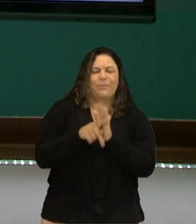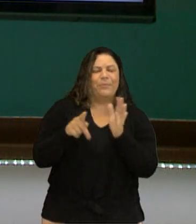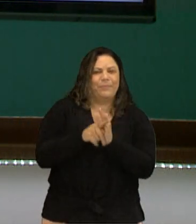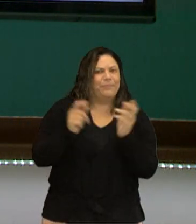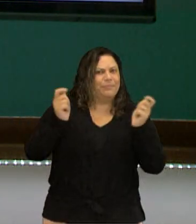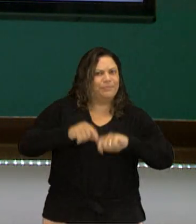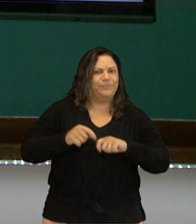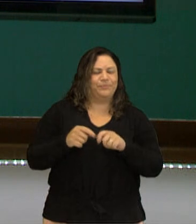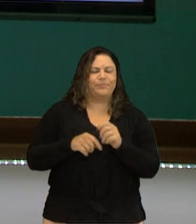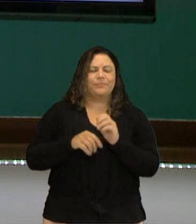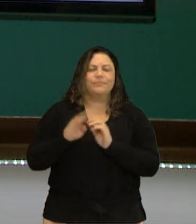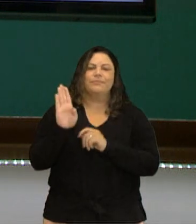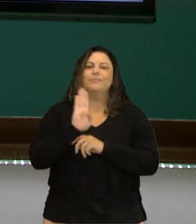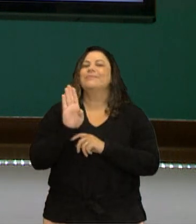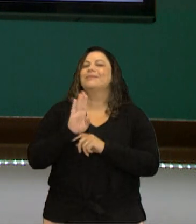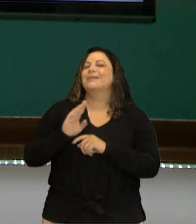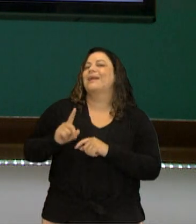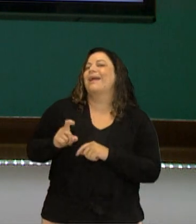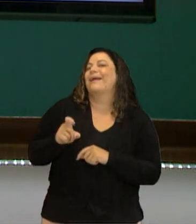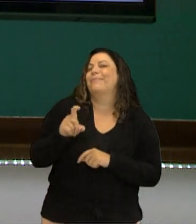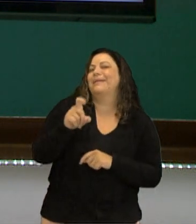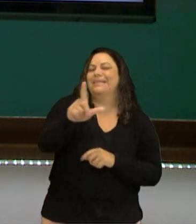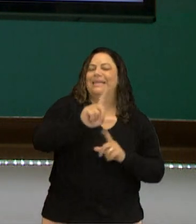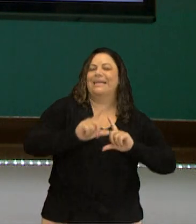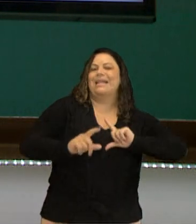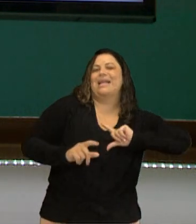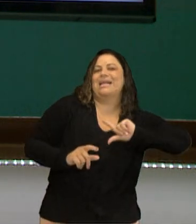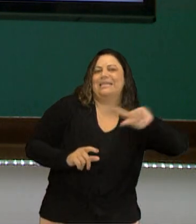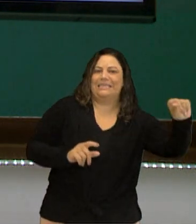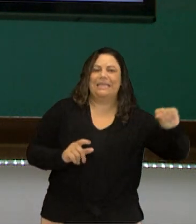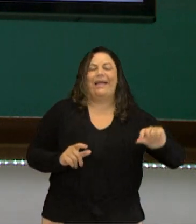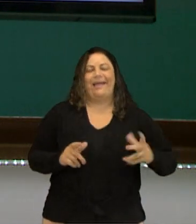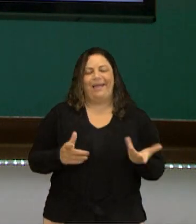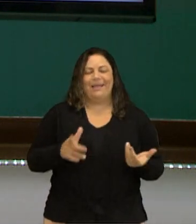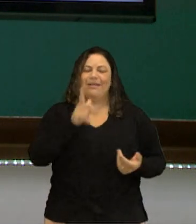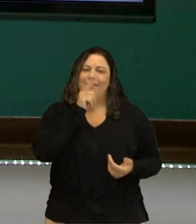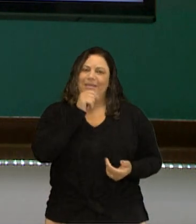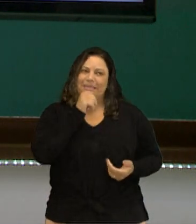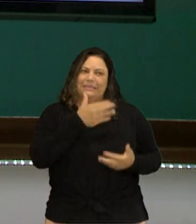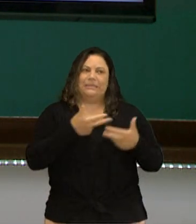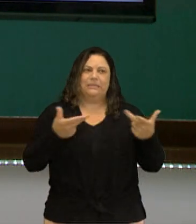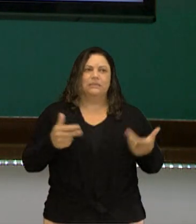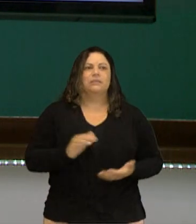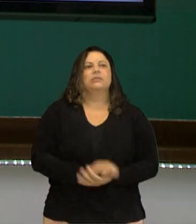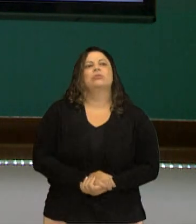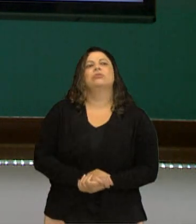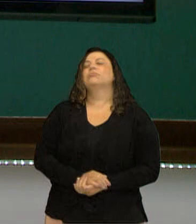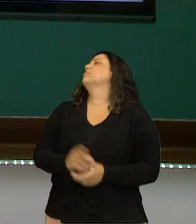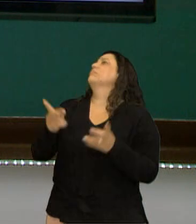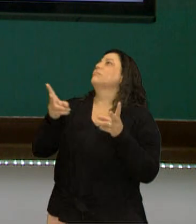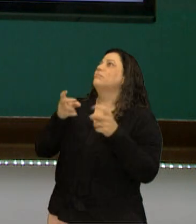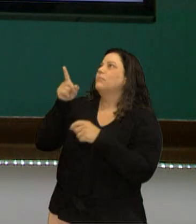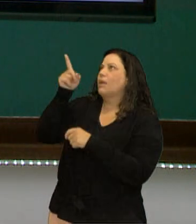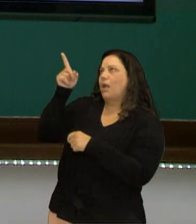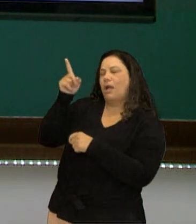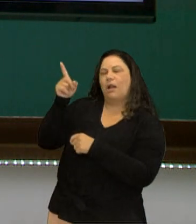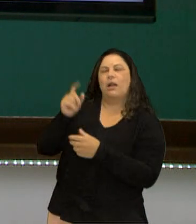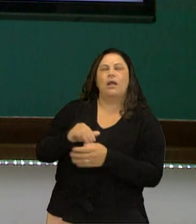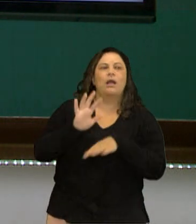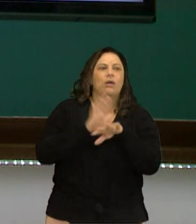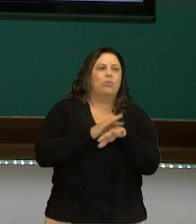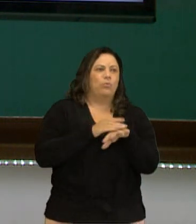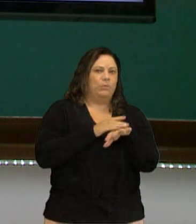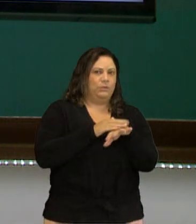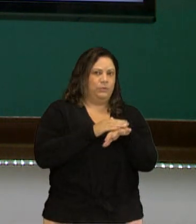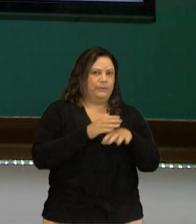que essa bactéria se mova aonde ela se encontre, por exemplo, na água. Vamos continuar a falar de algumas